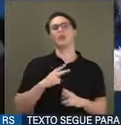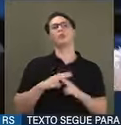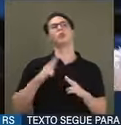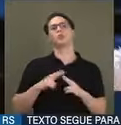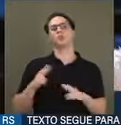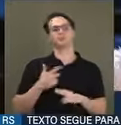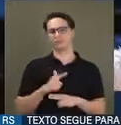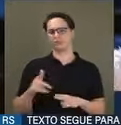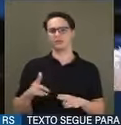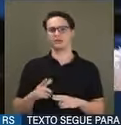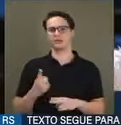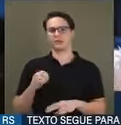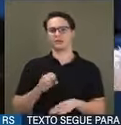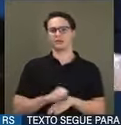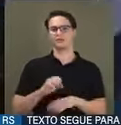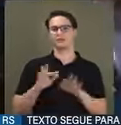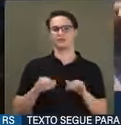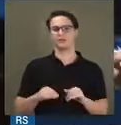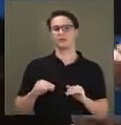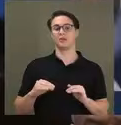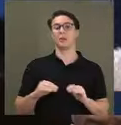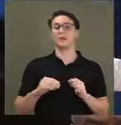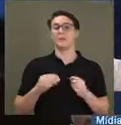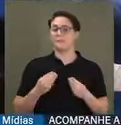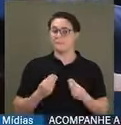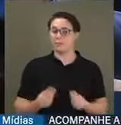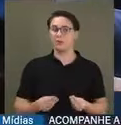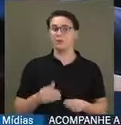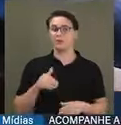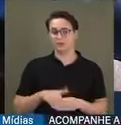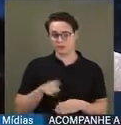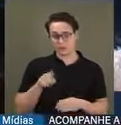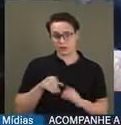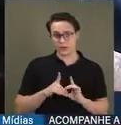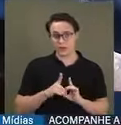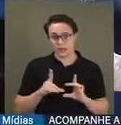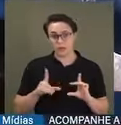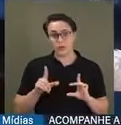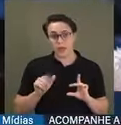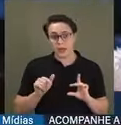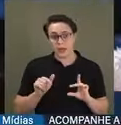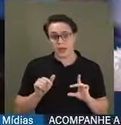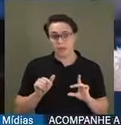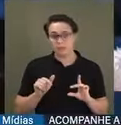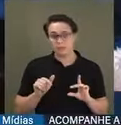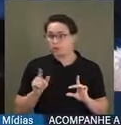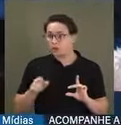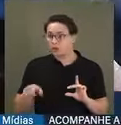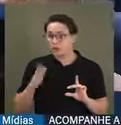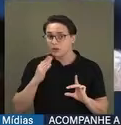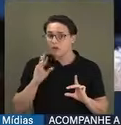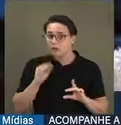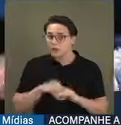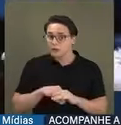que eu peço, senhor, nesses 10 segundos finais, coloque em votação. O senhor é democrático? É. Todo mundo falou, coloque